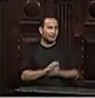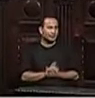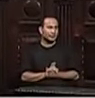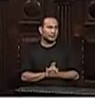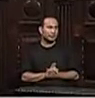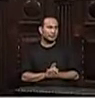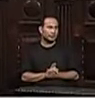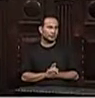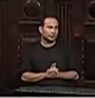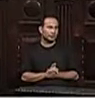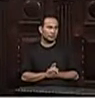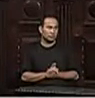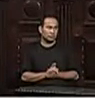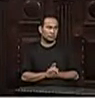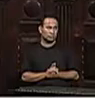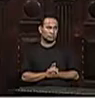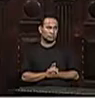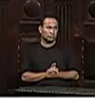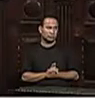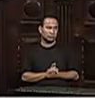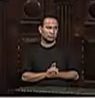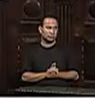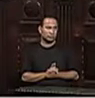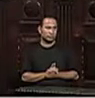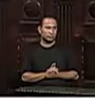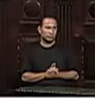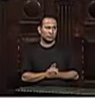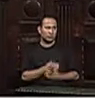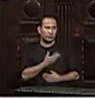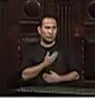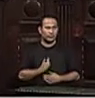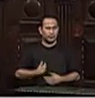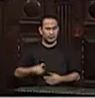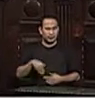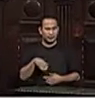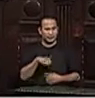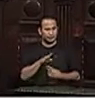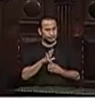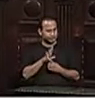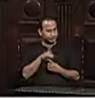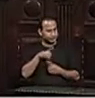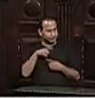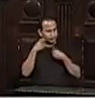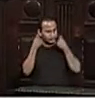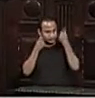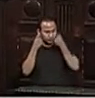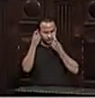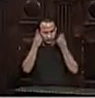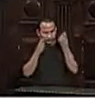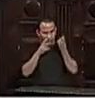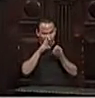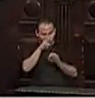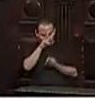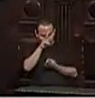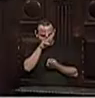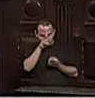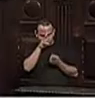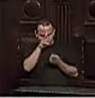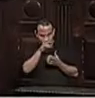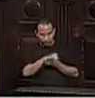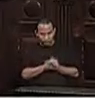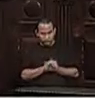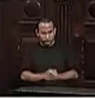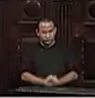não apresenta, deputado Dr. Giulianelli, que tem uma preocupação forte com esse tema,